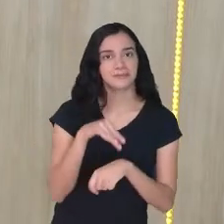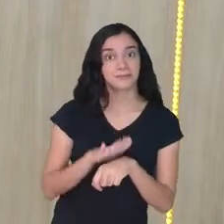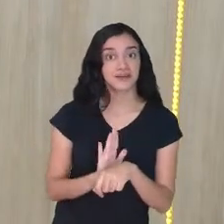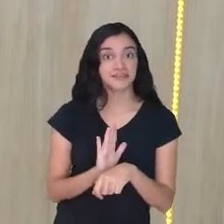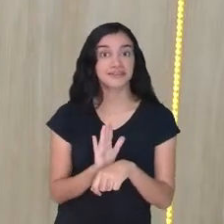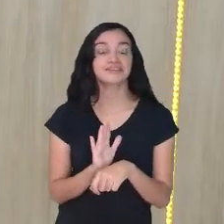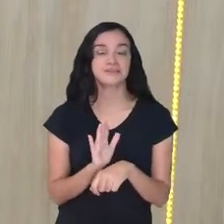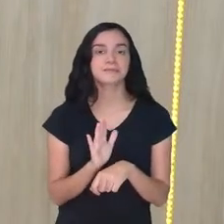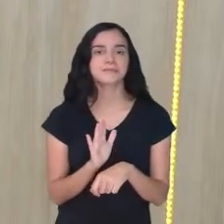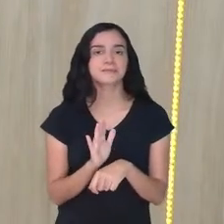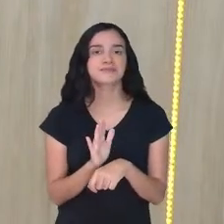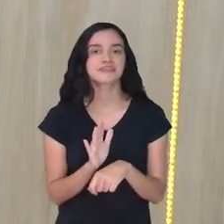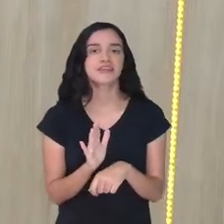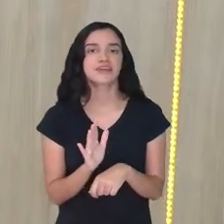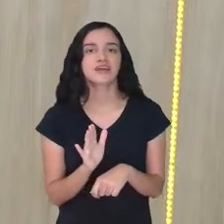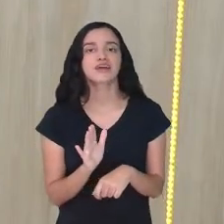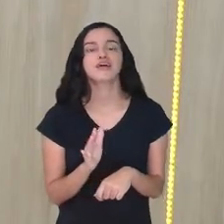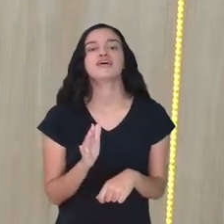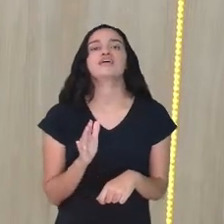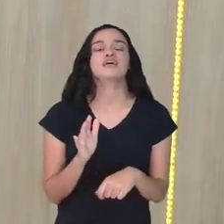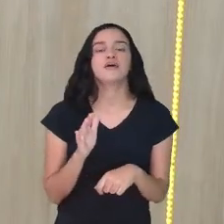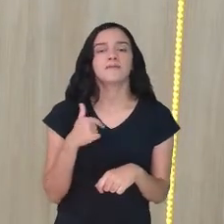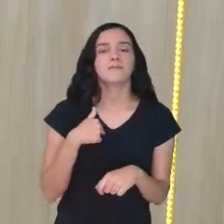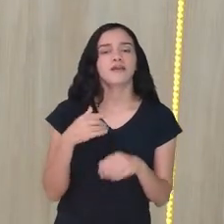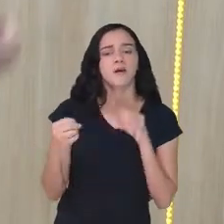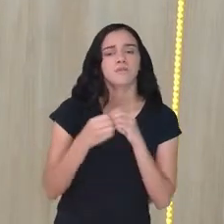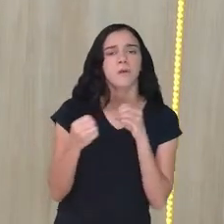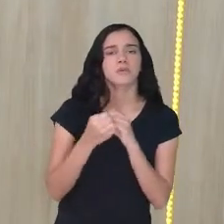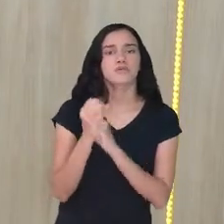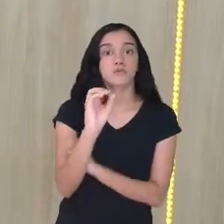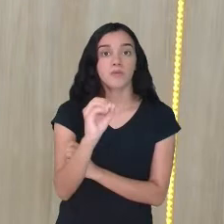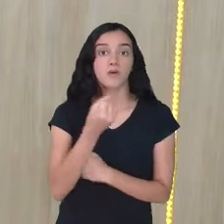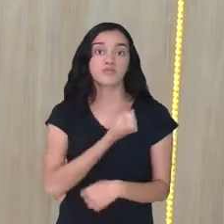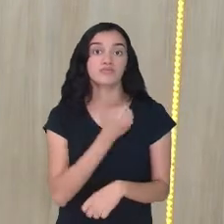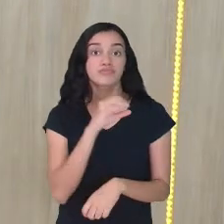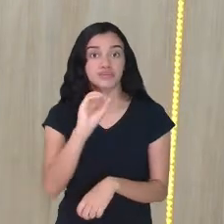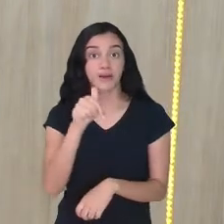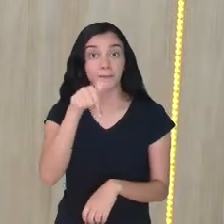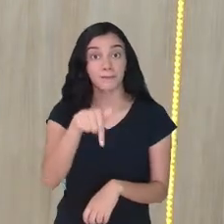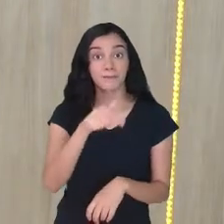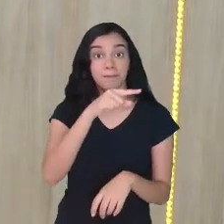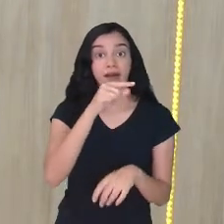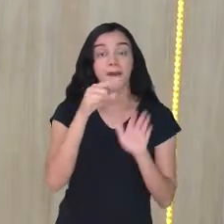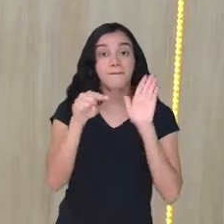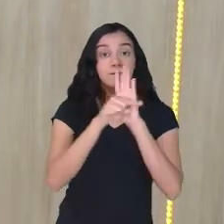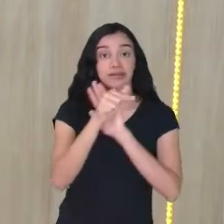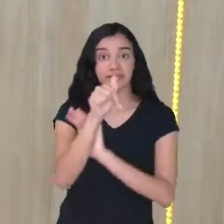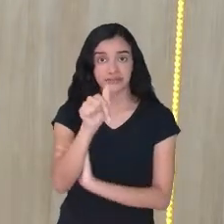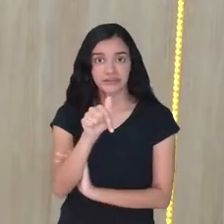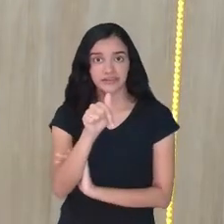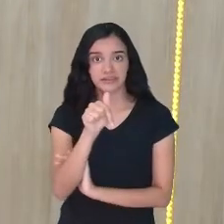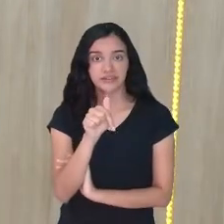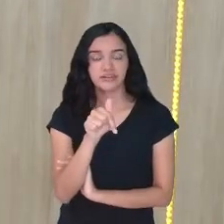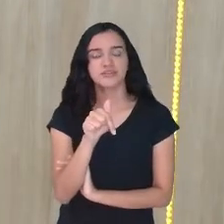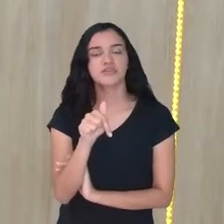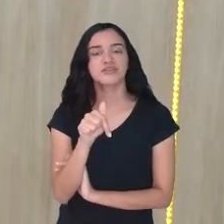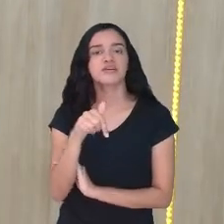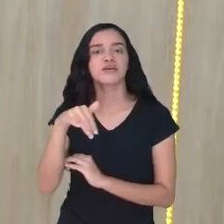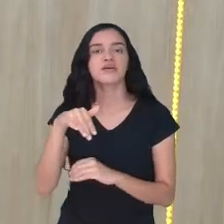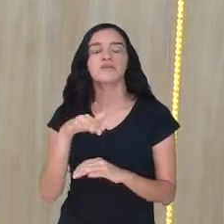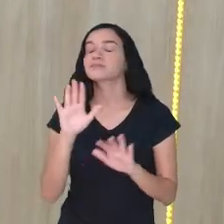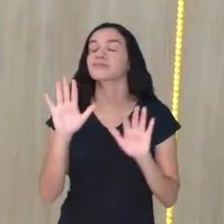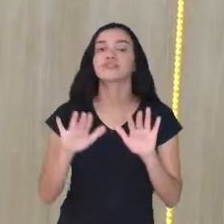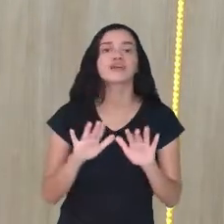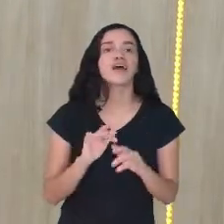Eu preciso de mais dinheiro para chegar no zero. Menos 7. Por isso que menos 7 é maior